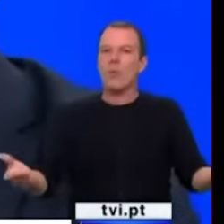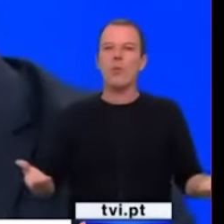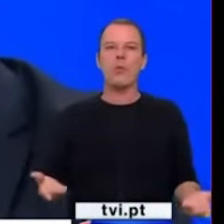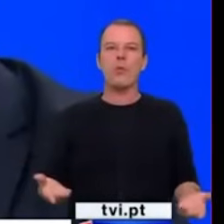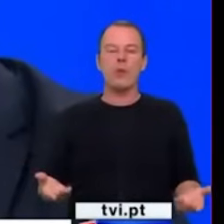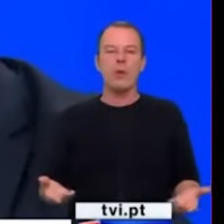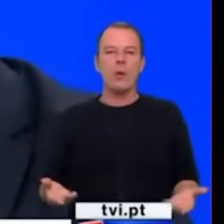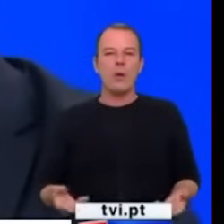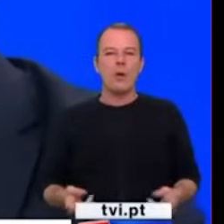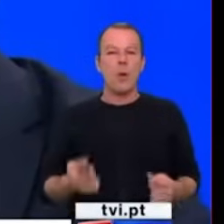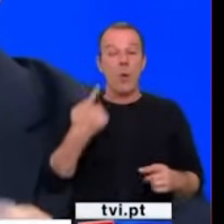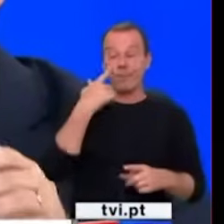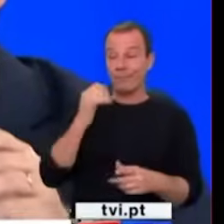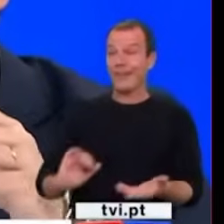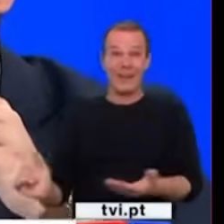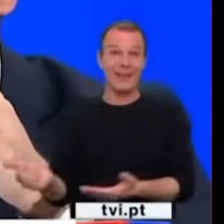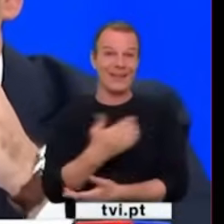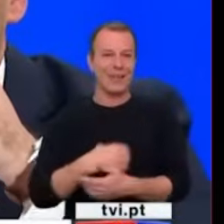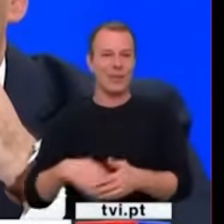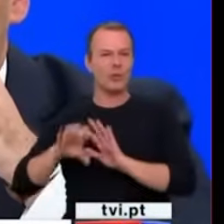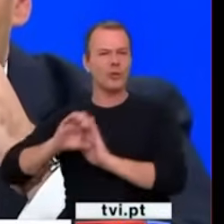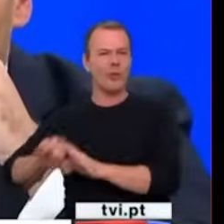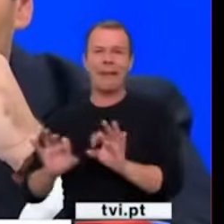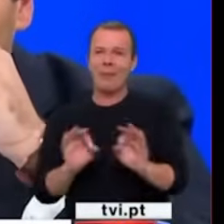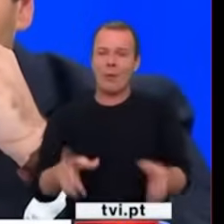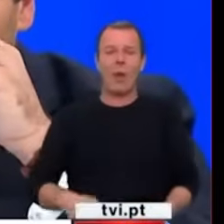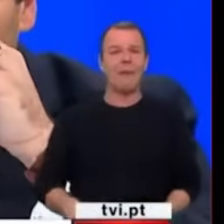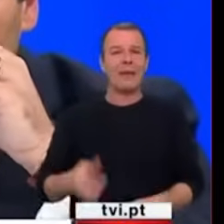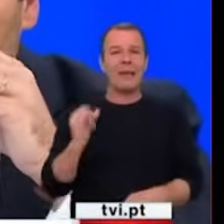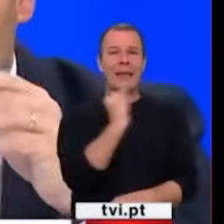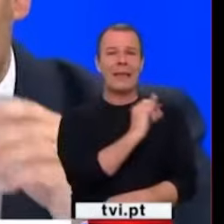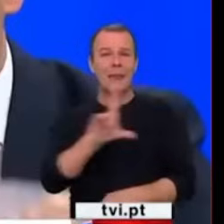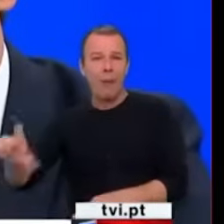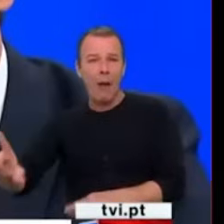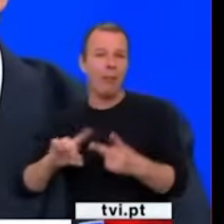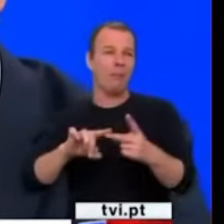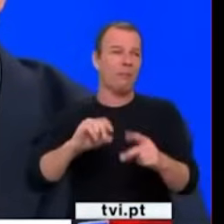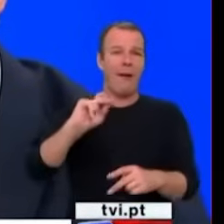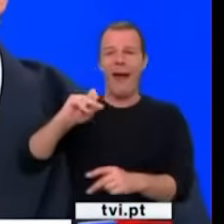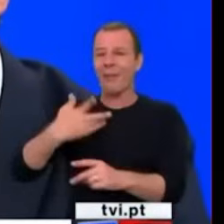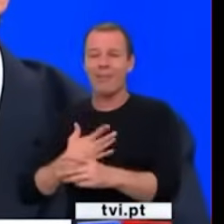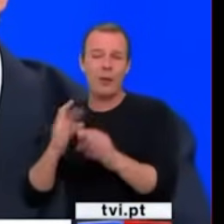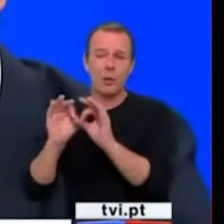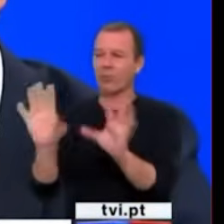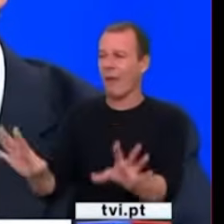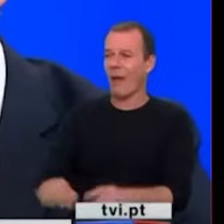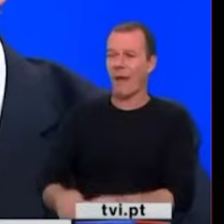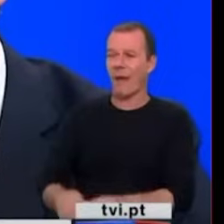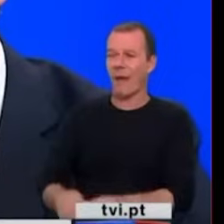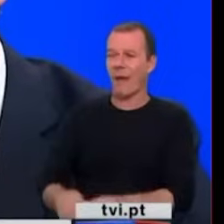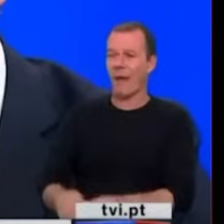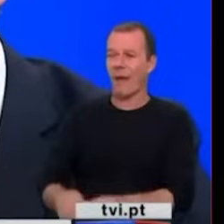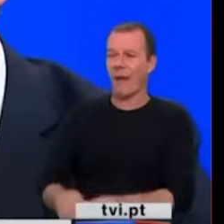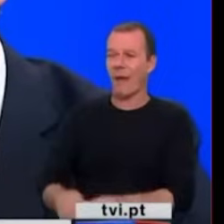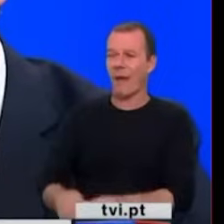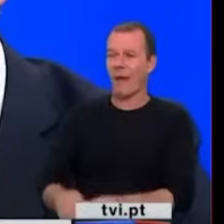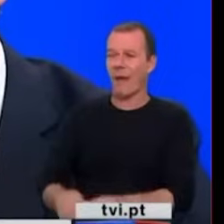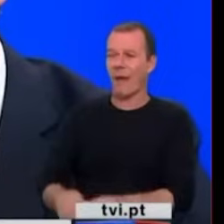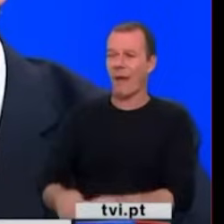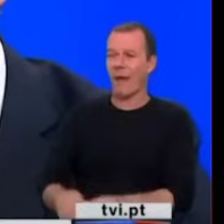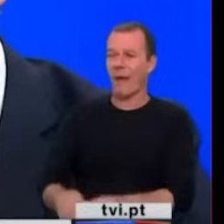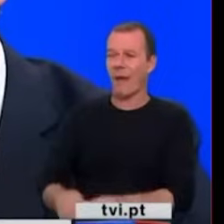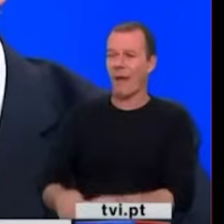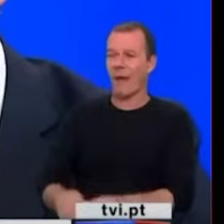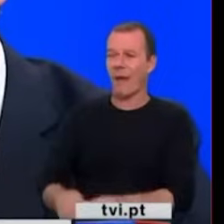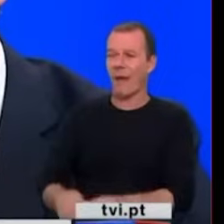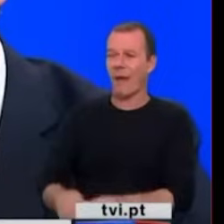saúde receita do cheg é a mesma receita da iniciat Liberal da Ad nisto estão todos estão todos de acordo calhar estão todos de acordo n alguma coisa